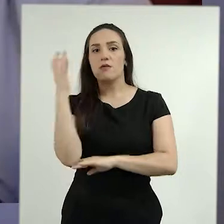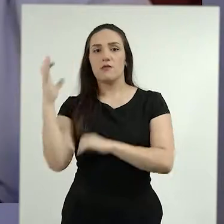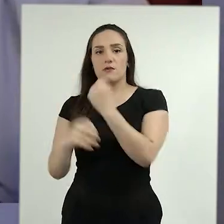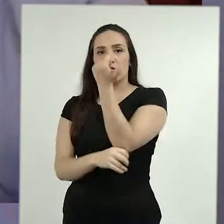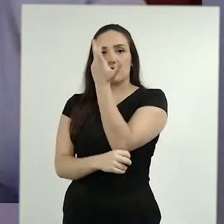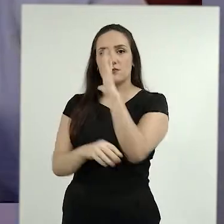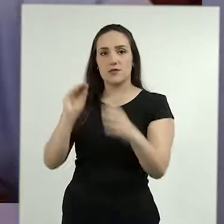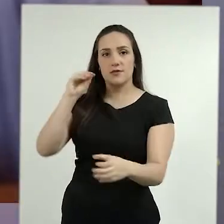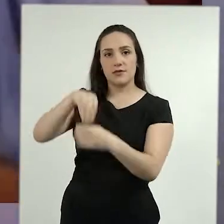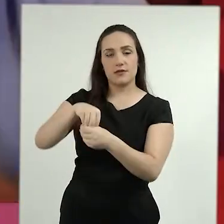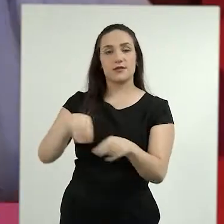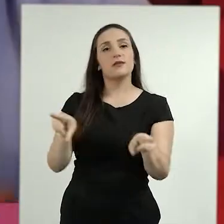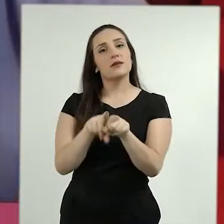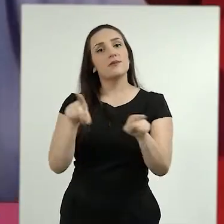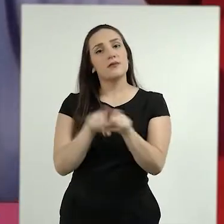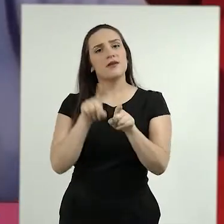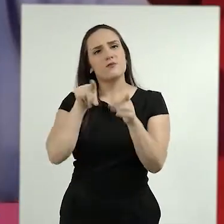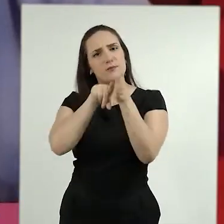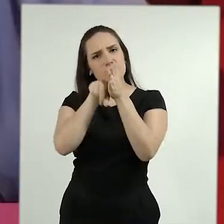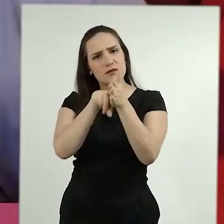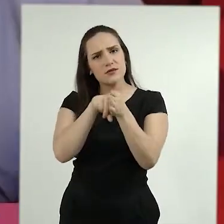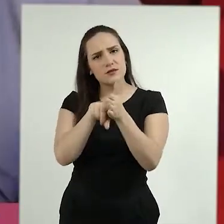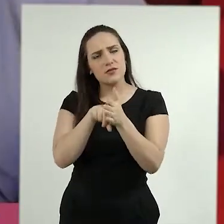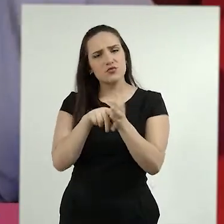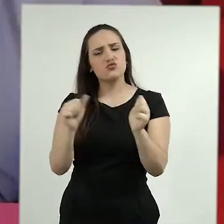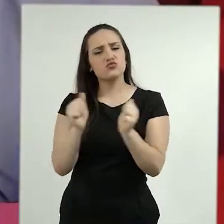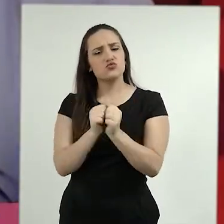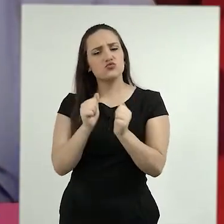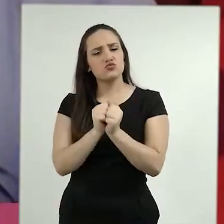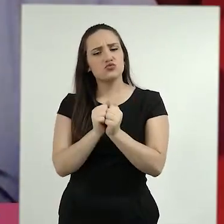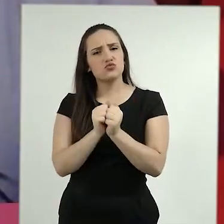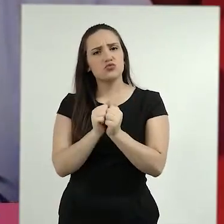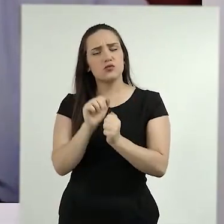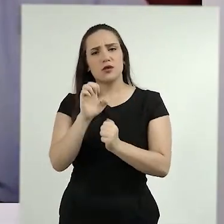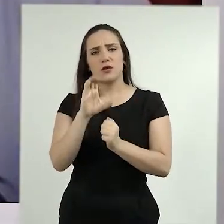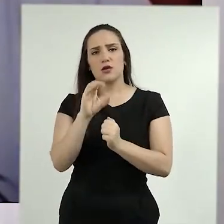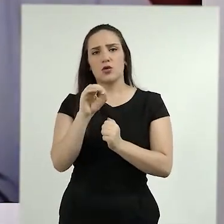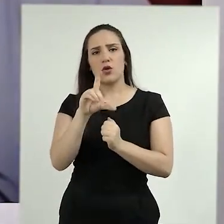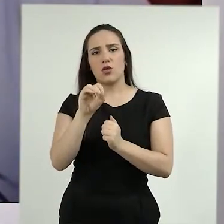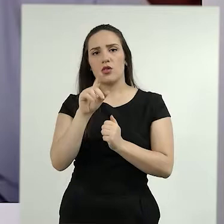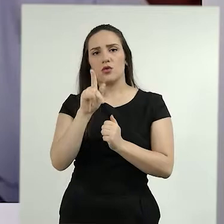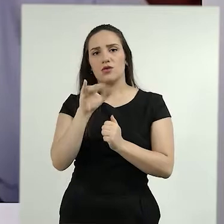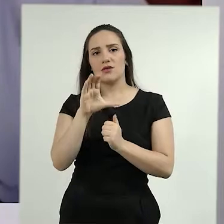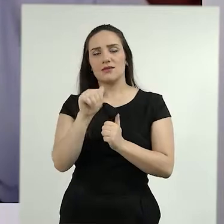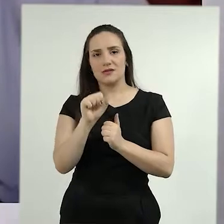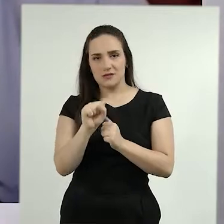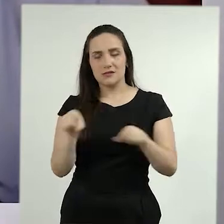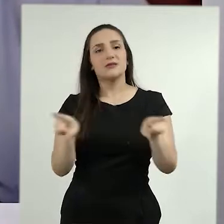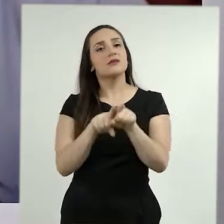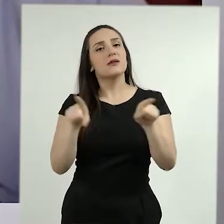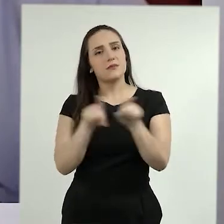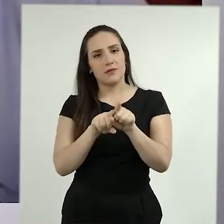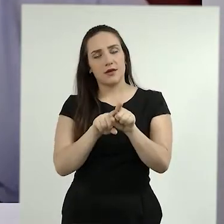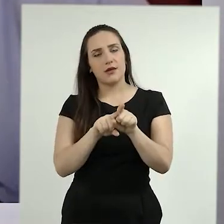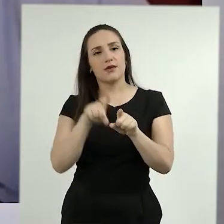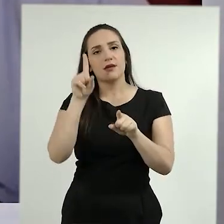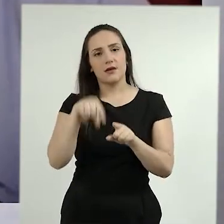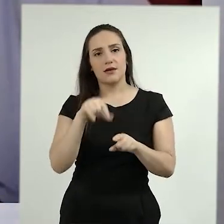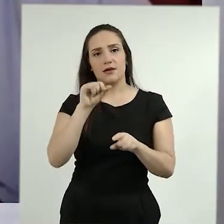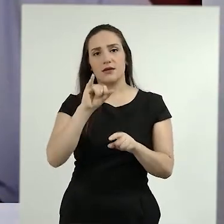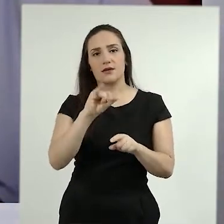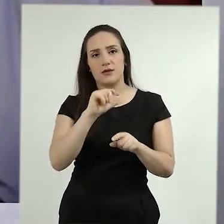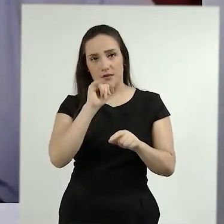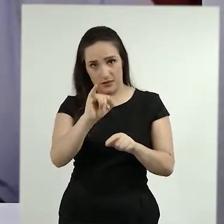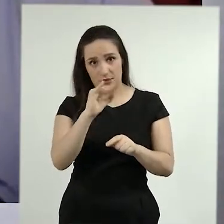silvestres, faz parte como pesquisador associado do Instituto de Pesquisas Ecológicas, o IP, e também o ICAS, que é o Instituto